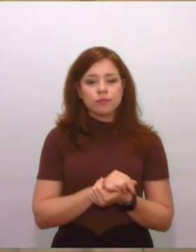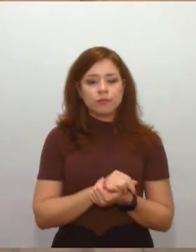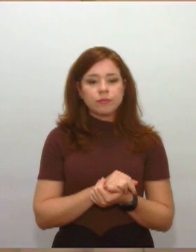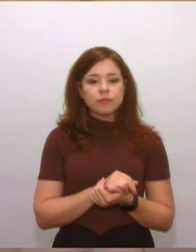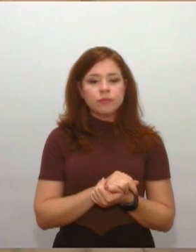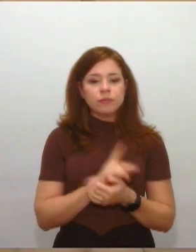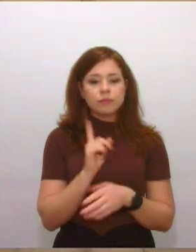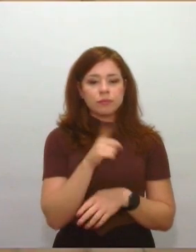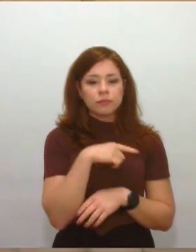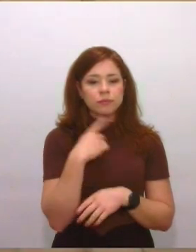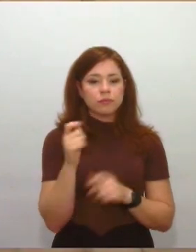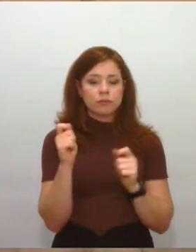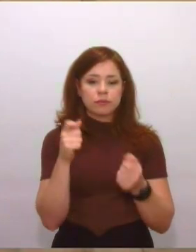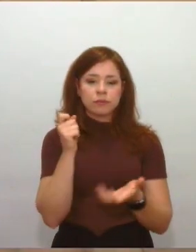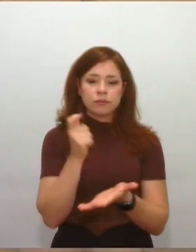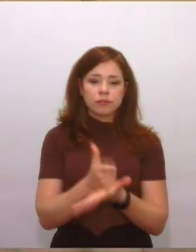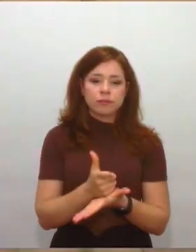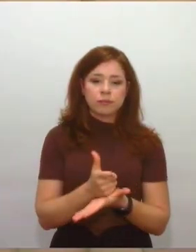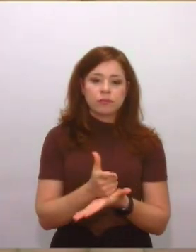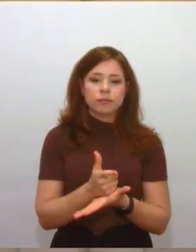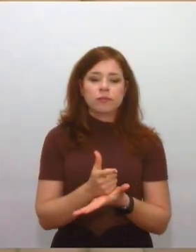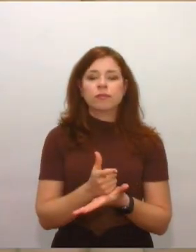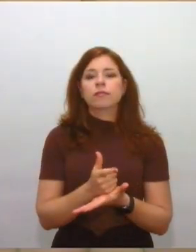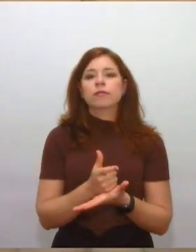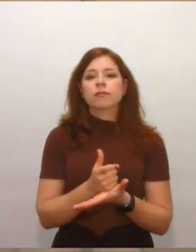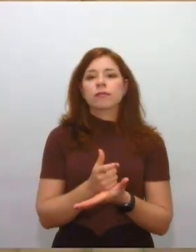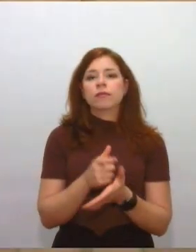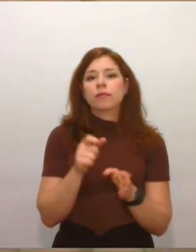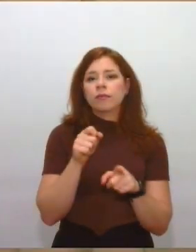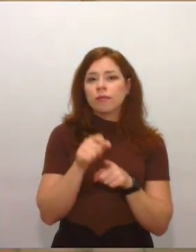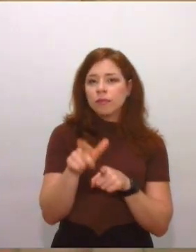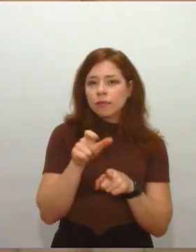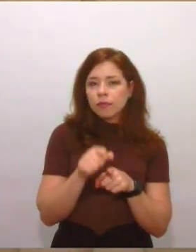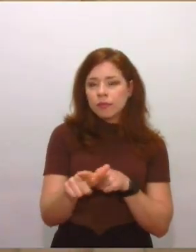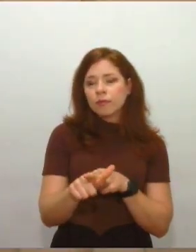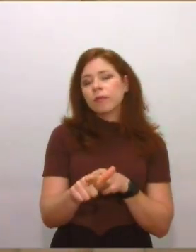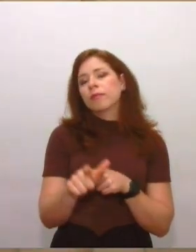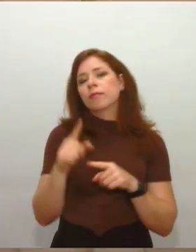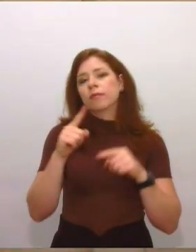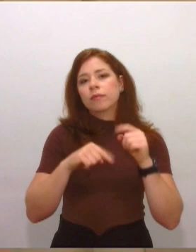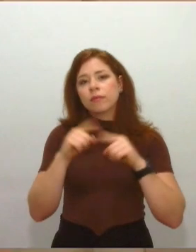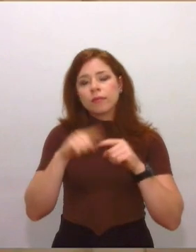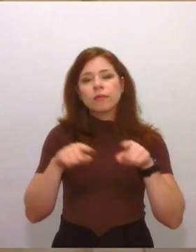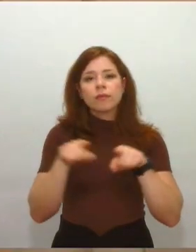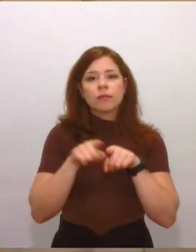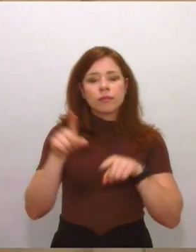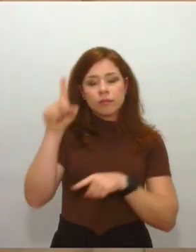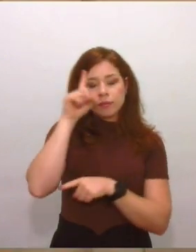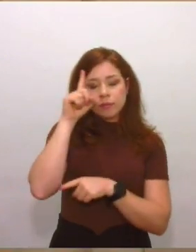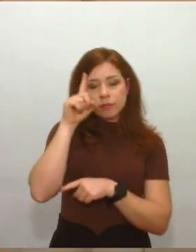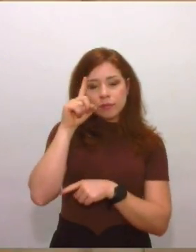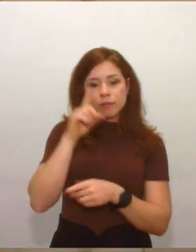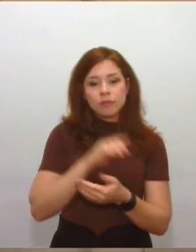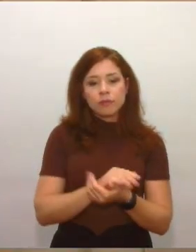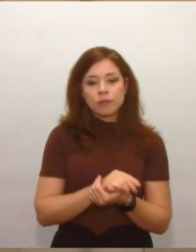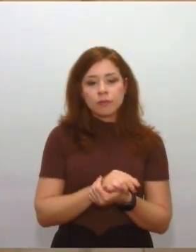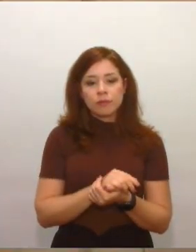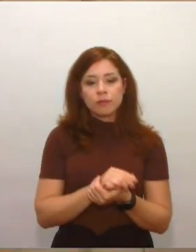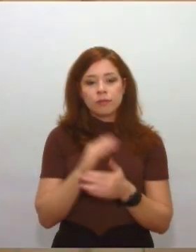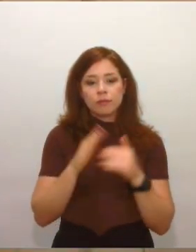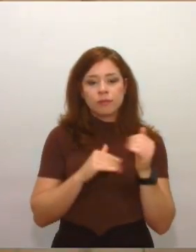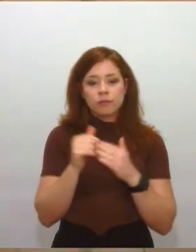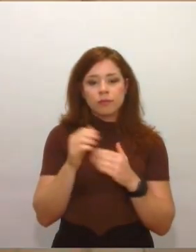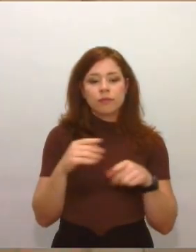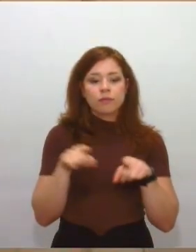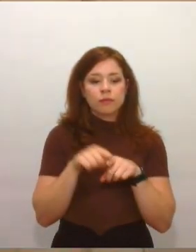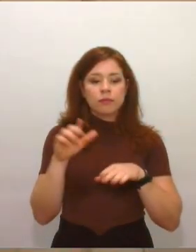custear o aluguel de equipamento, a diária do profissional. Tivemos também, que às vezes fazer algumas